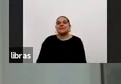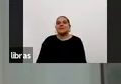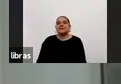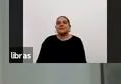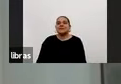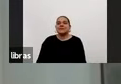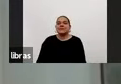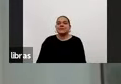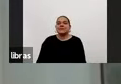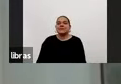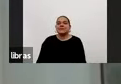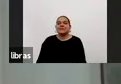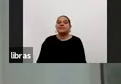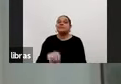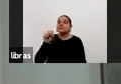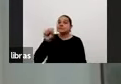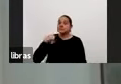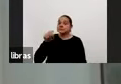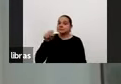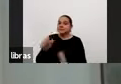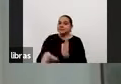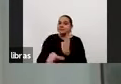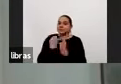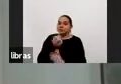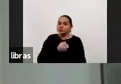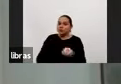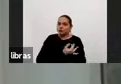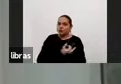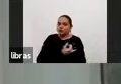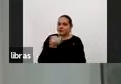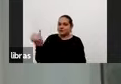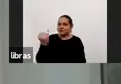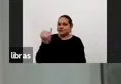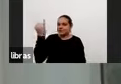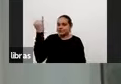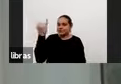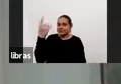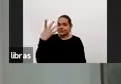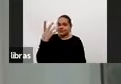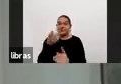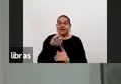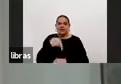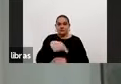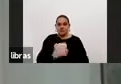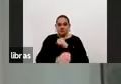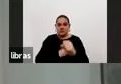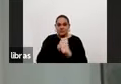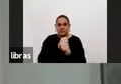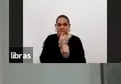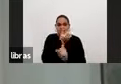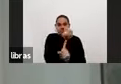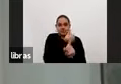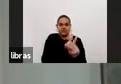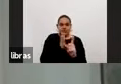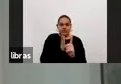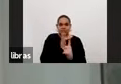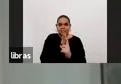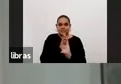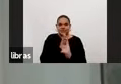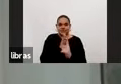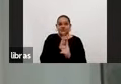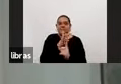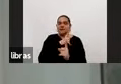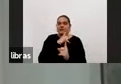Acho que o primeiro dado fundamental é que é bom lembrar que o primeiro semestre desse ano é um primeiro semestre meio à pandemia, ou seja,